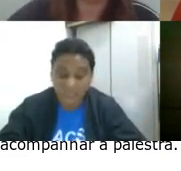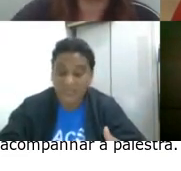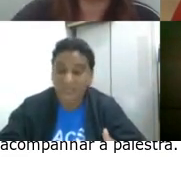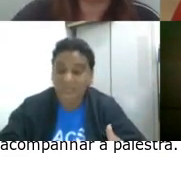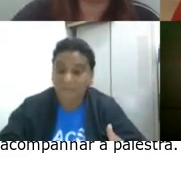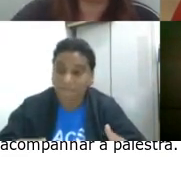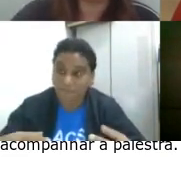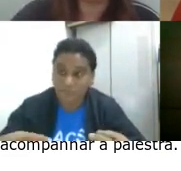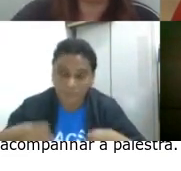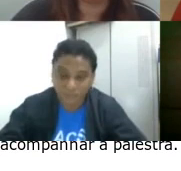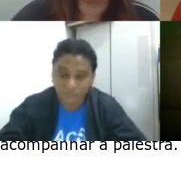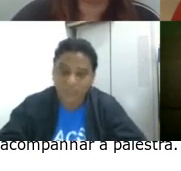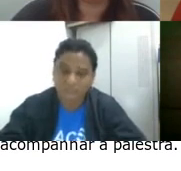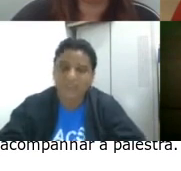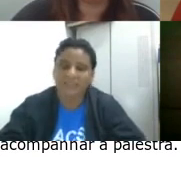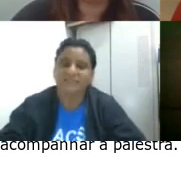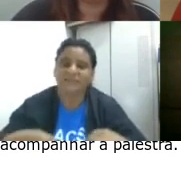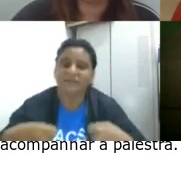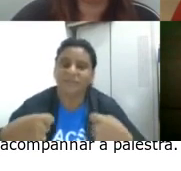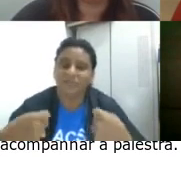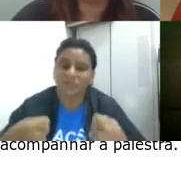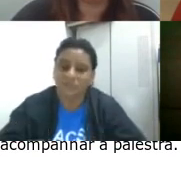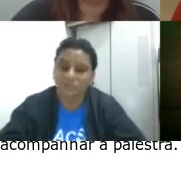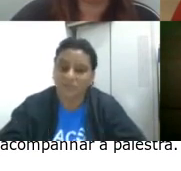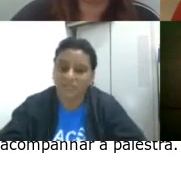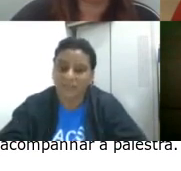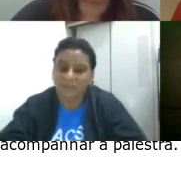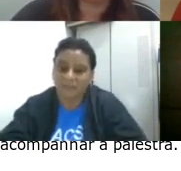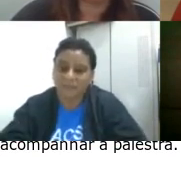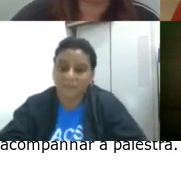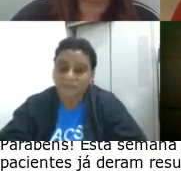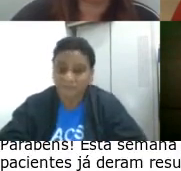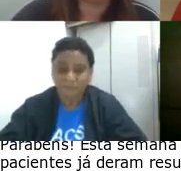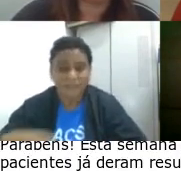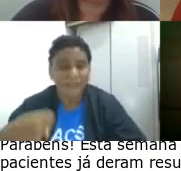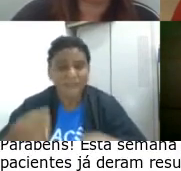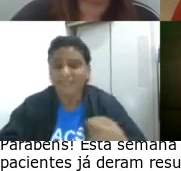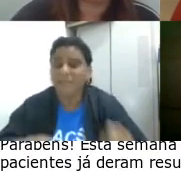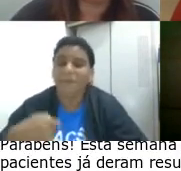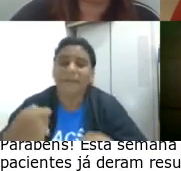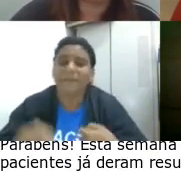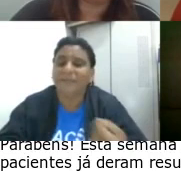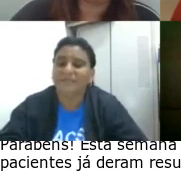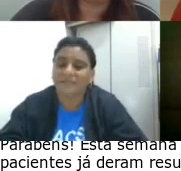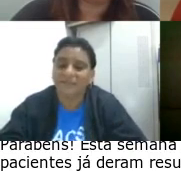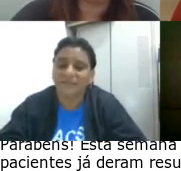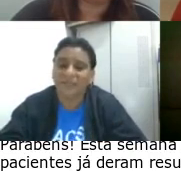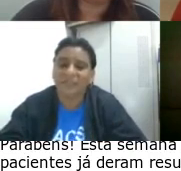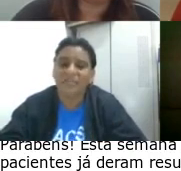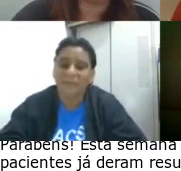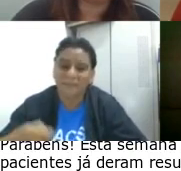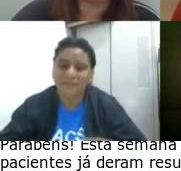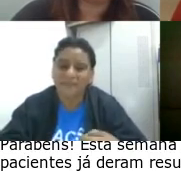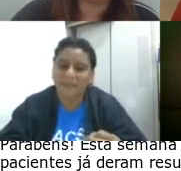é continuem a medicação eles continuem o tratamento e sempre parabenizando